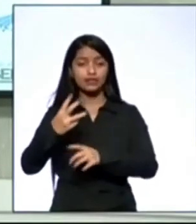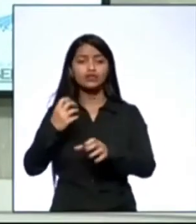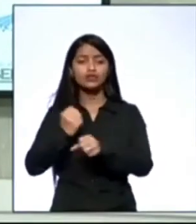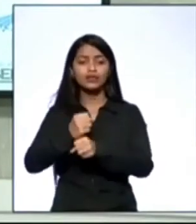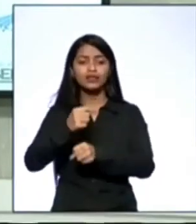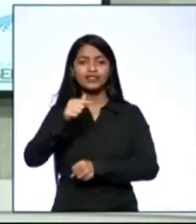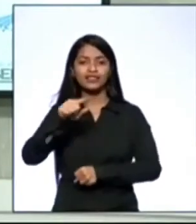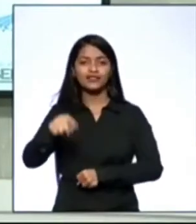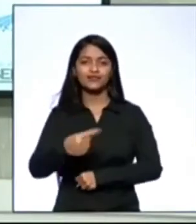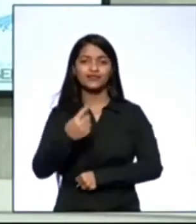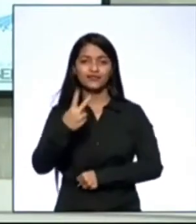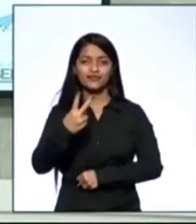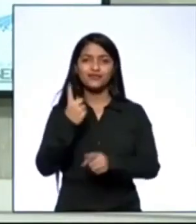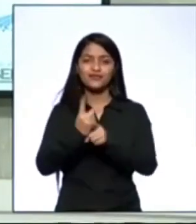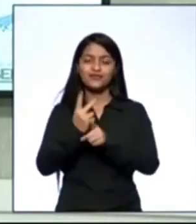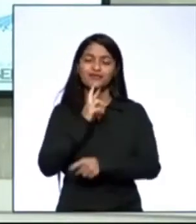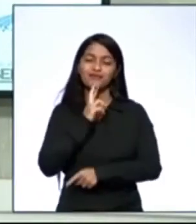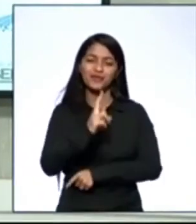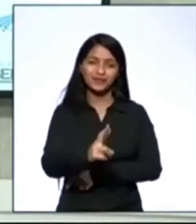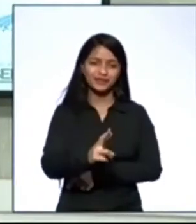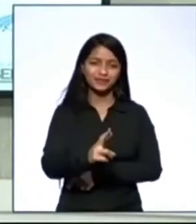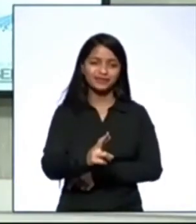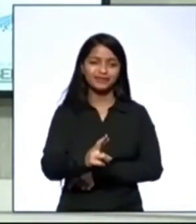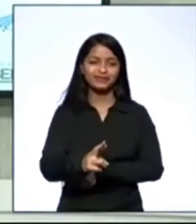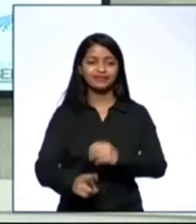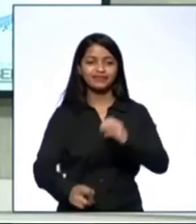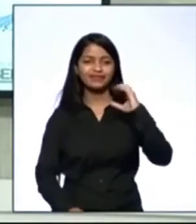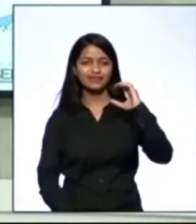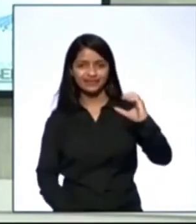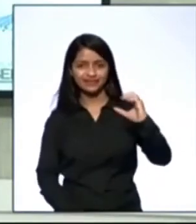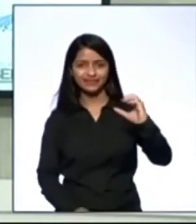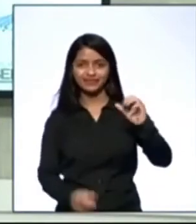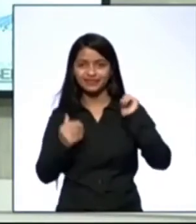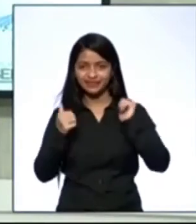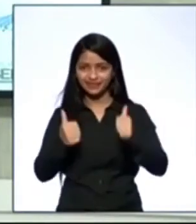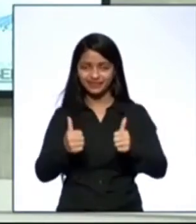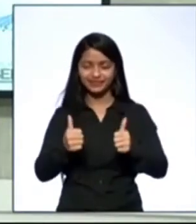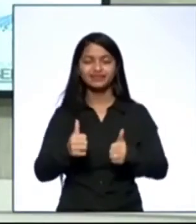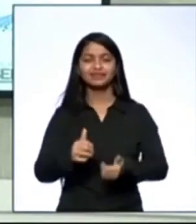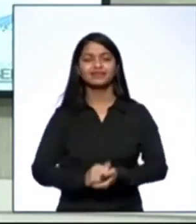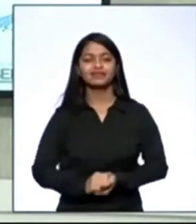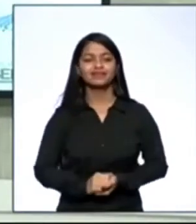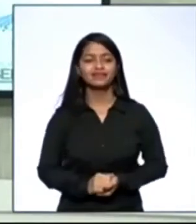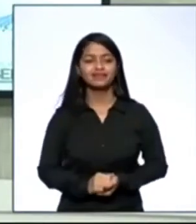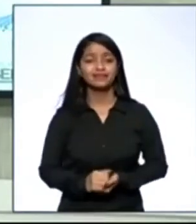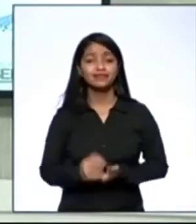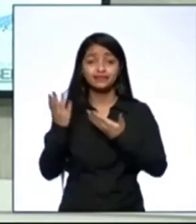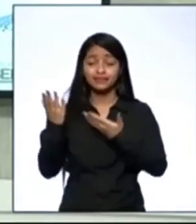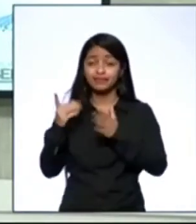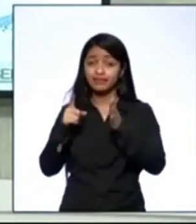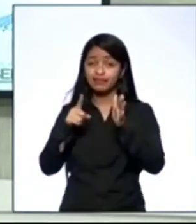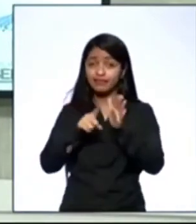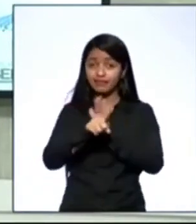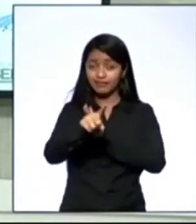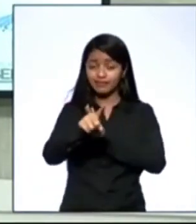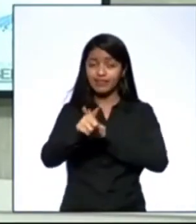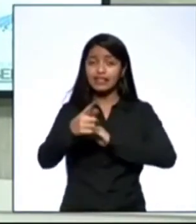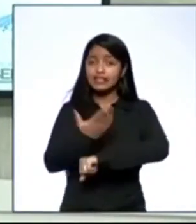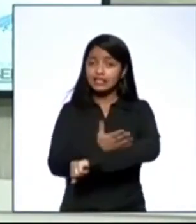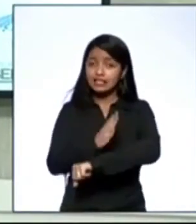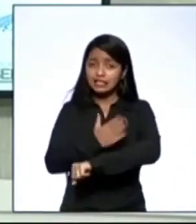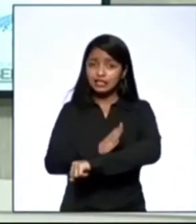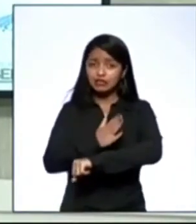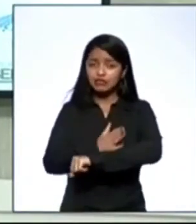É a resposta que te leva para a alternativa C. Beleza? Este é um exercício, eu diria,